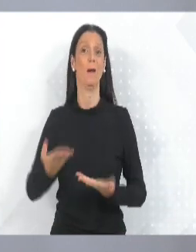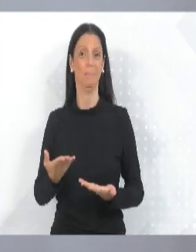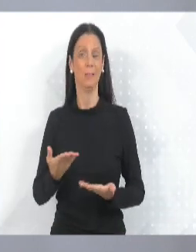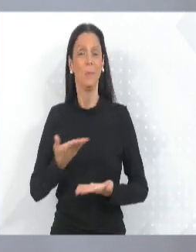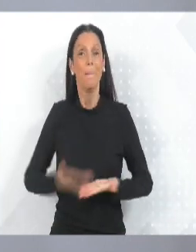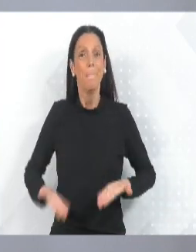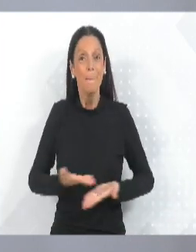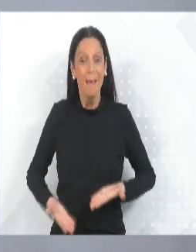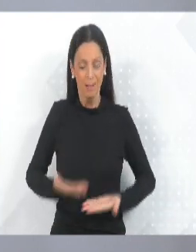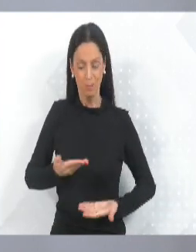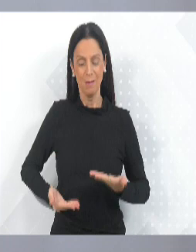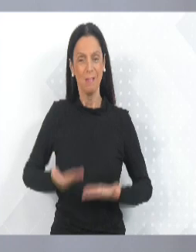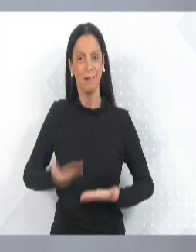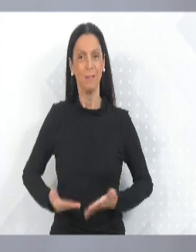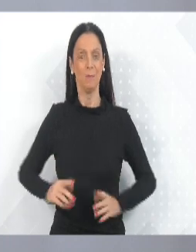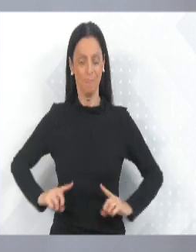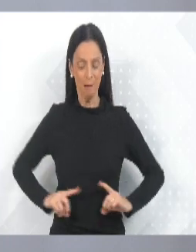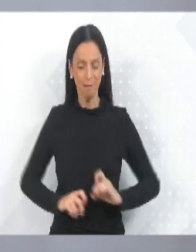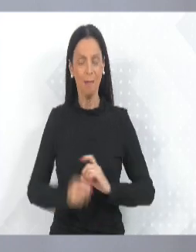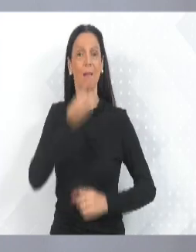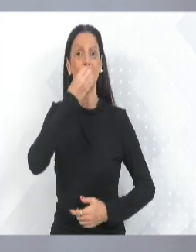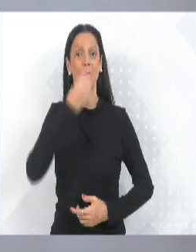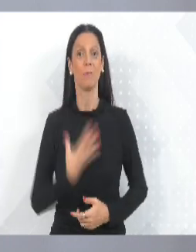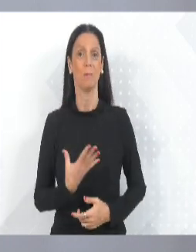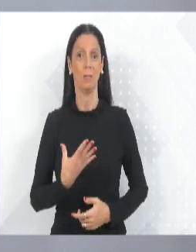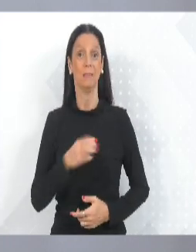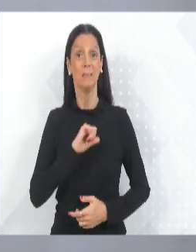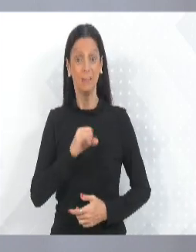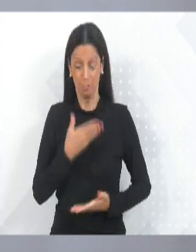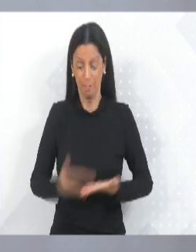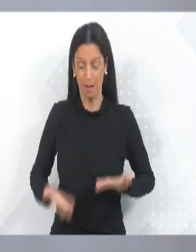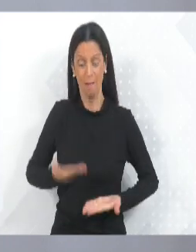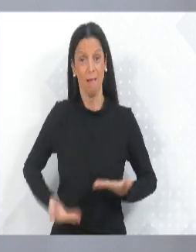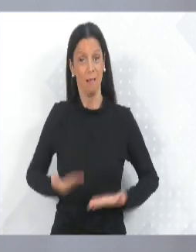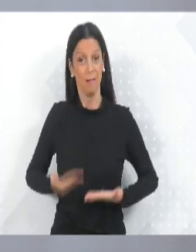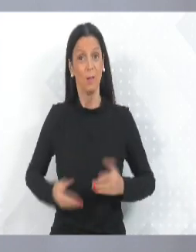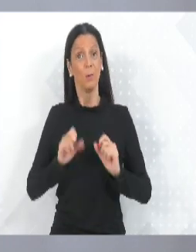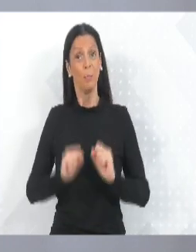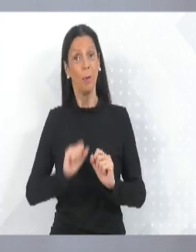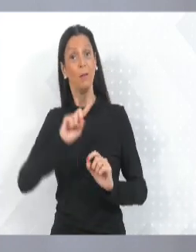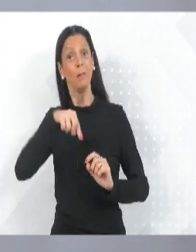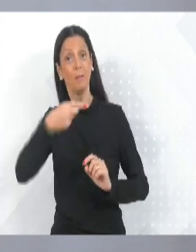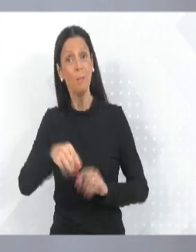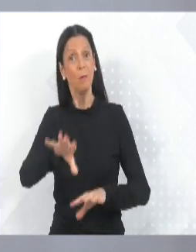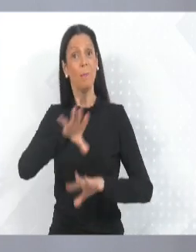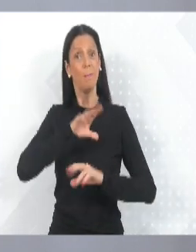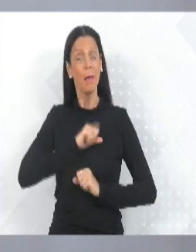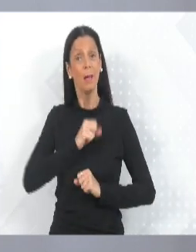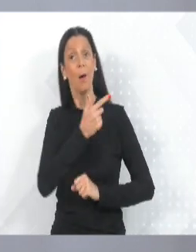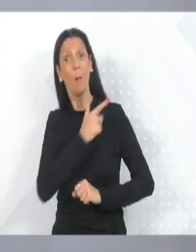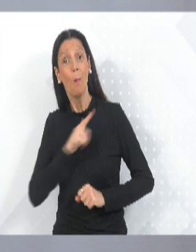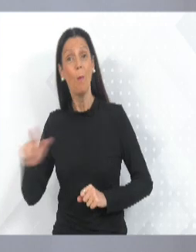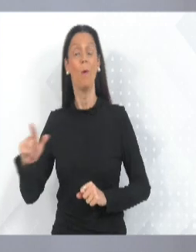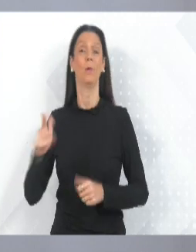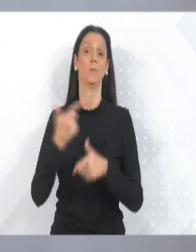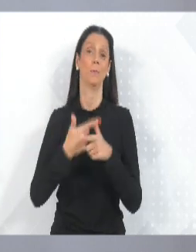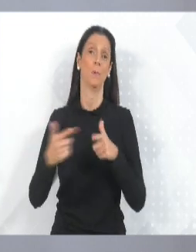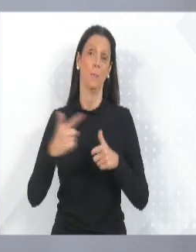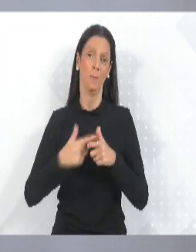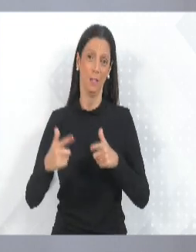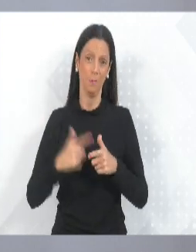perde esse equilíbrio e perdendo esse equilíbrio você talvez tem infecção por bactérias mais resistente